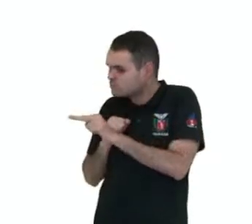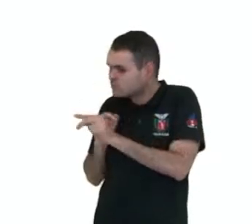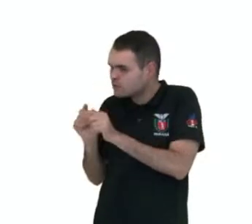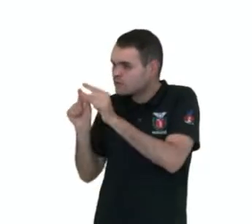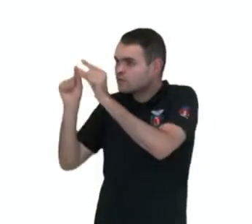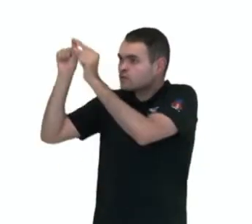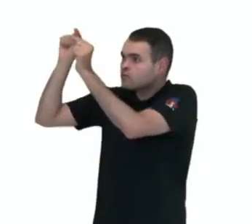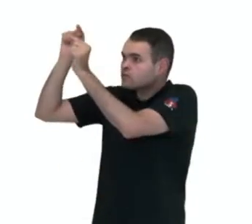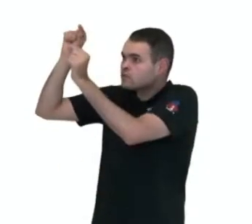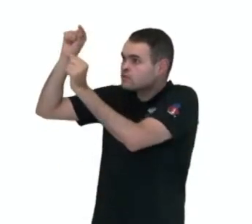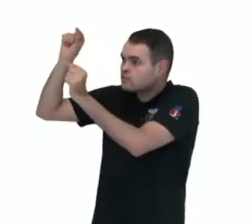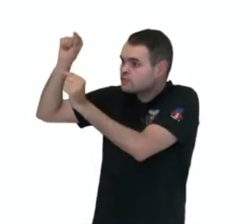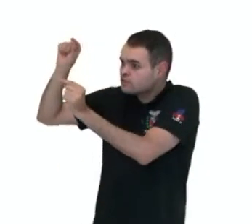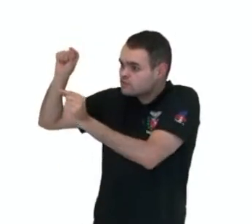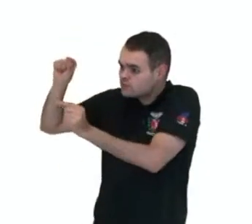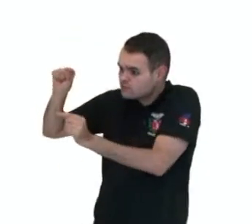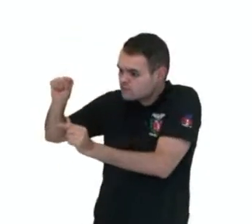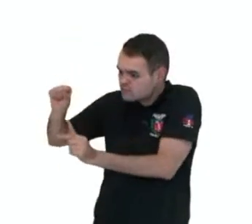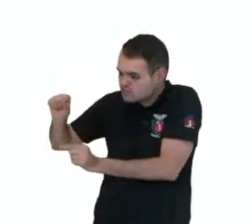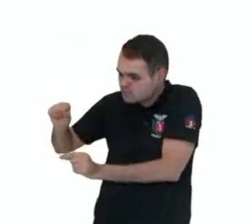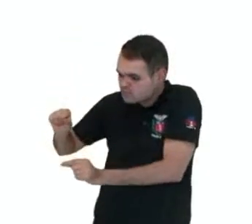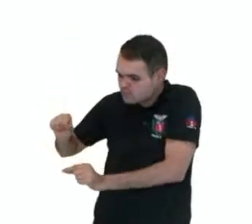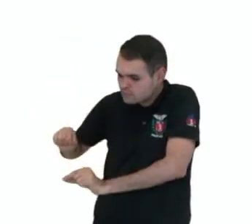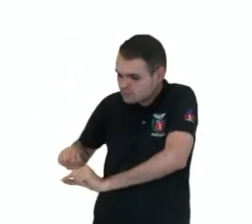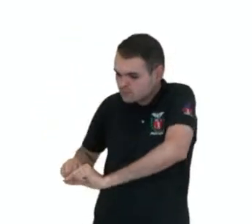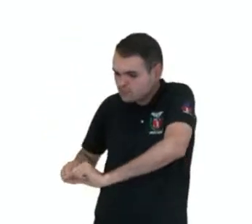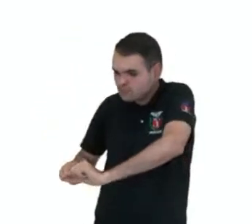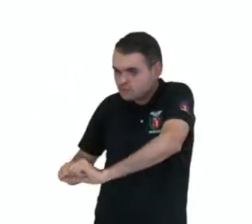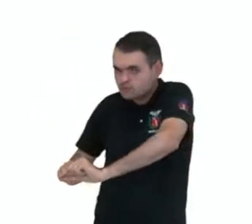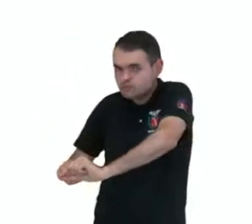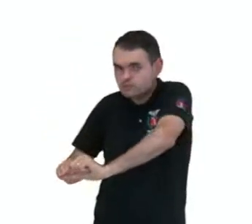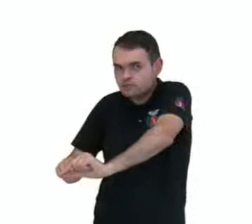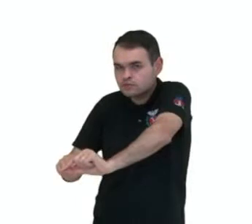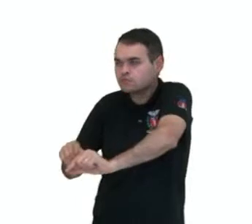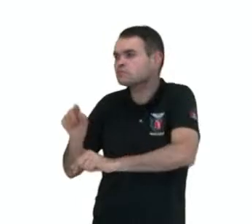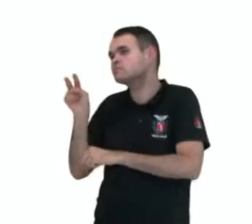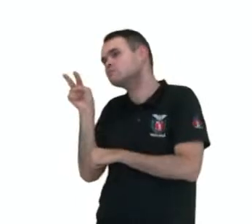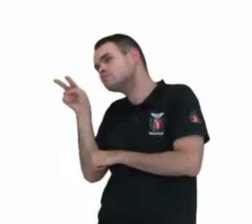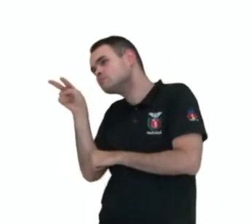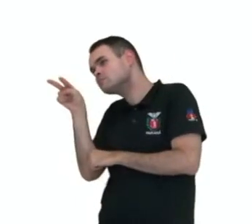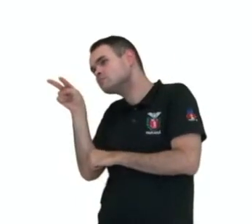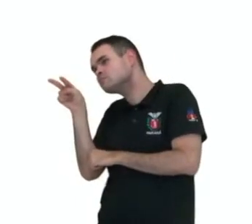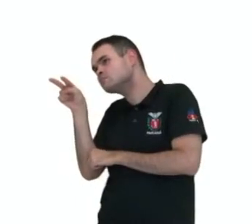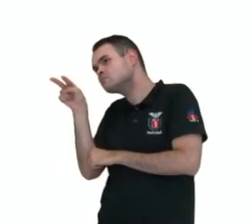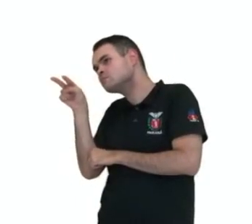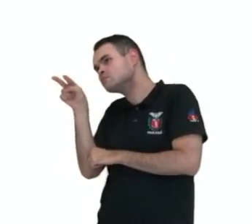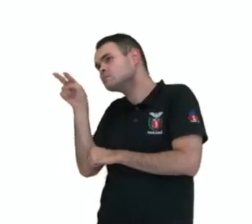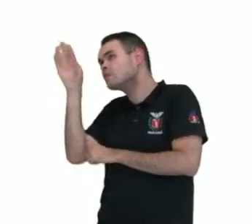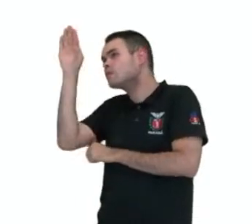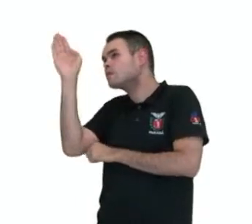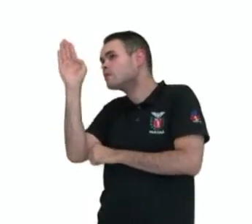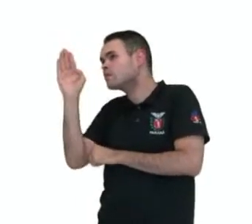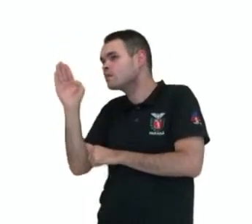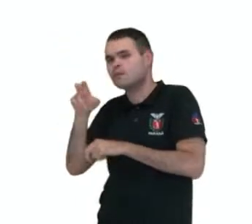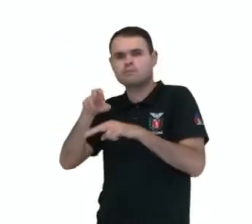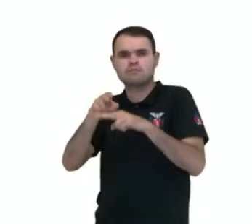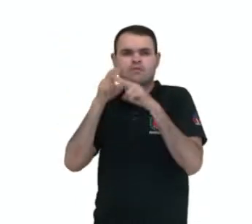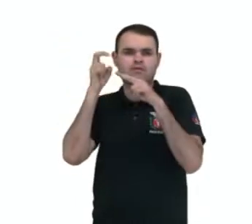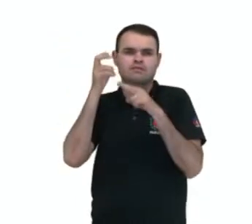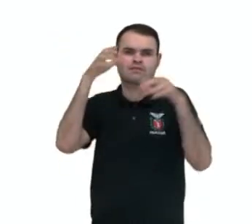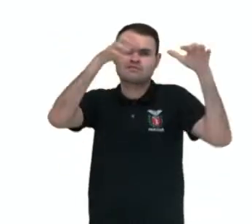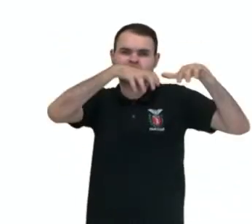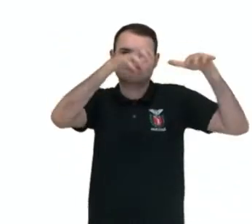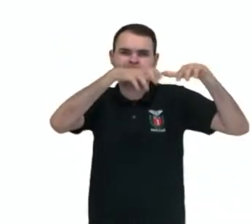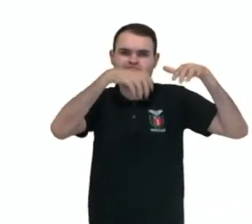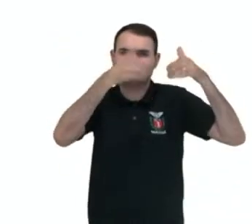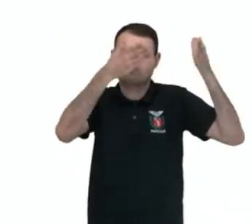descendo em fila na parede. Tinham rachado ali perto por causa da chuva. Era de lá que elas saíam à